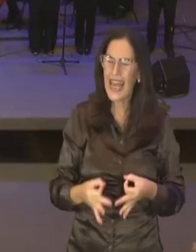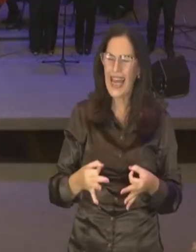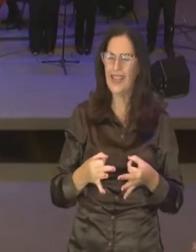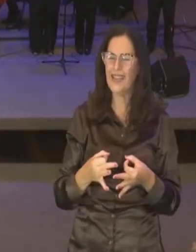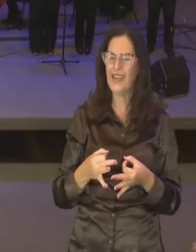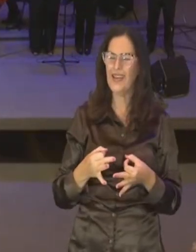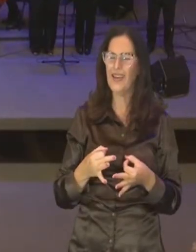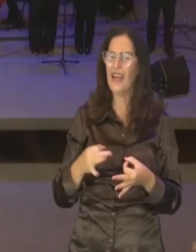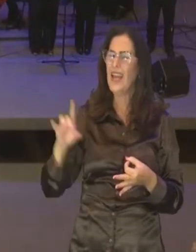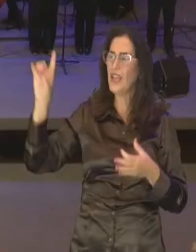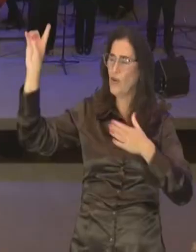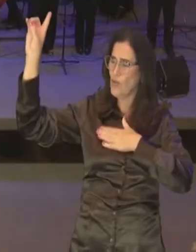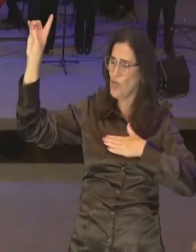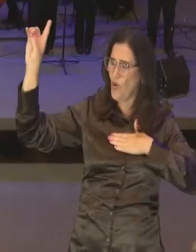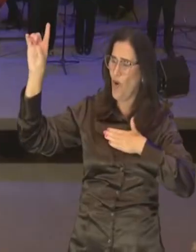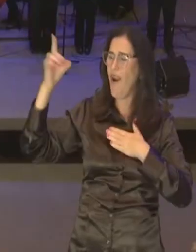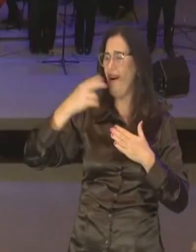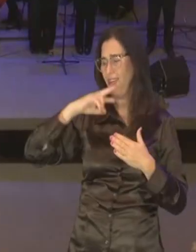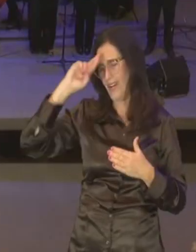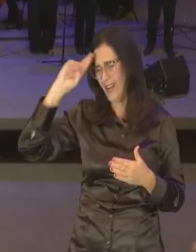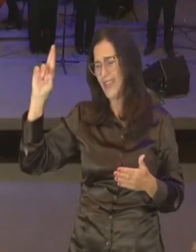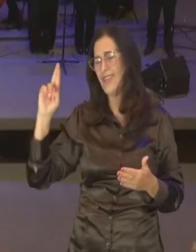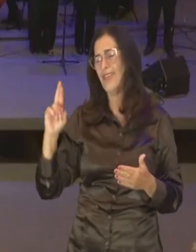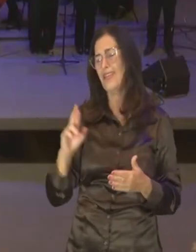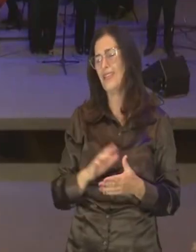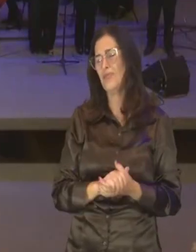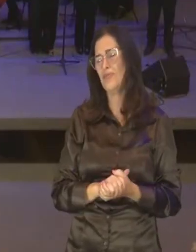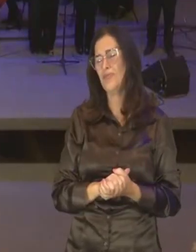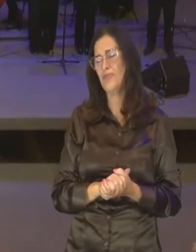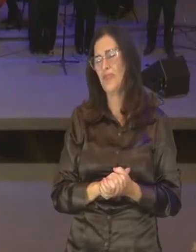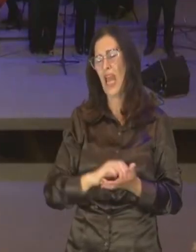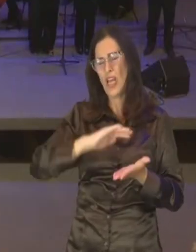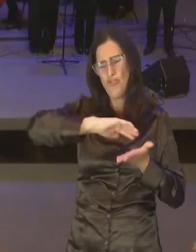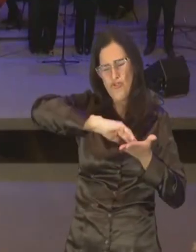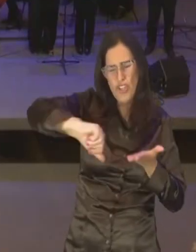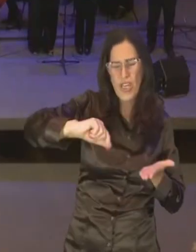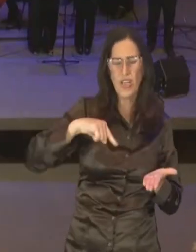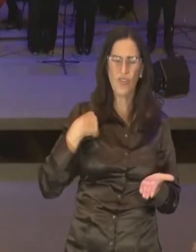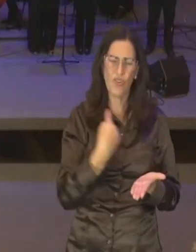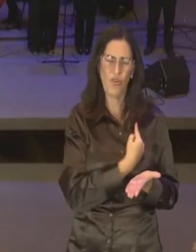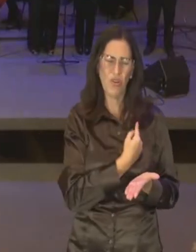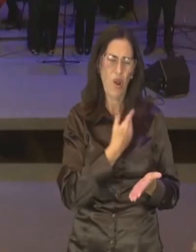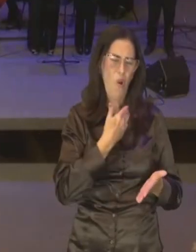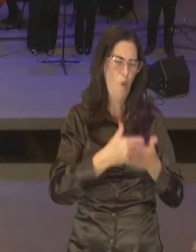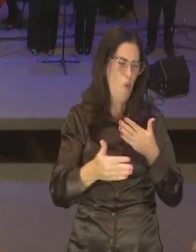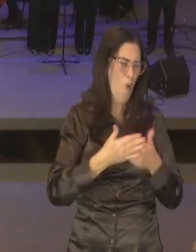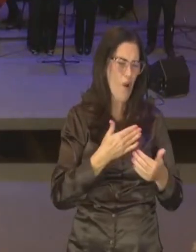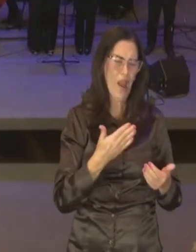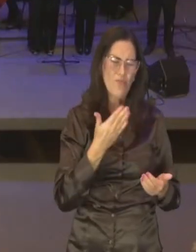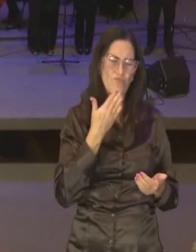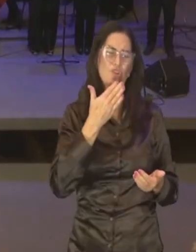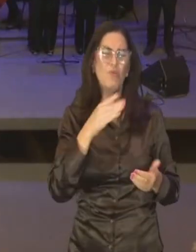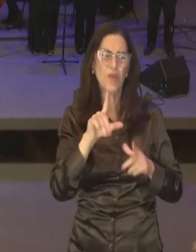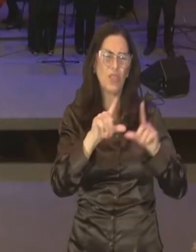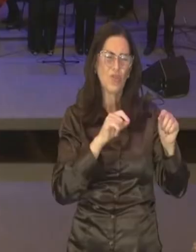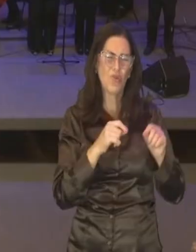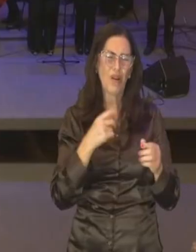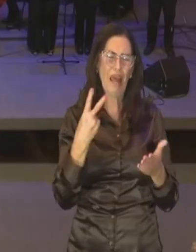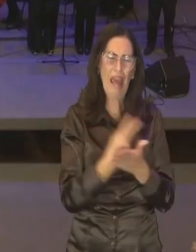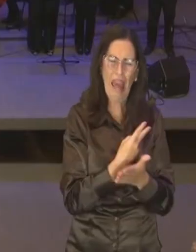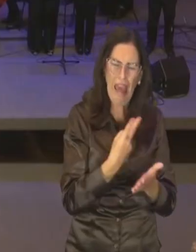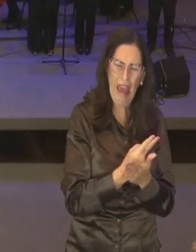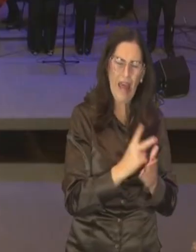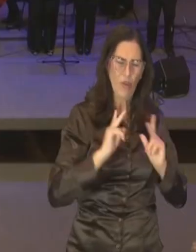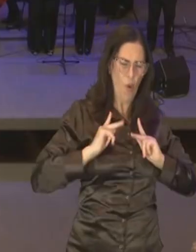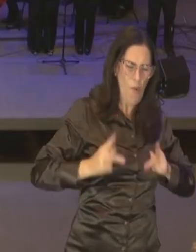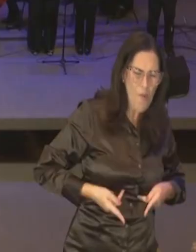vão agradar ao Senhor. Tira de nós, Senhor Deus, qualquer tipo de decisão carnal,